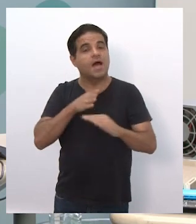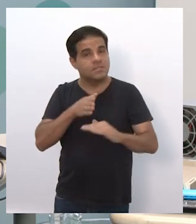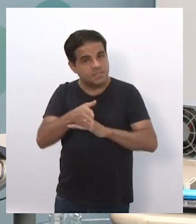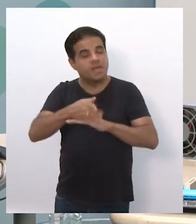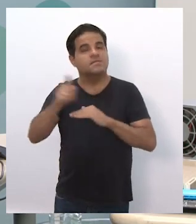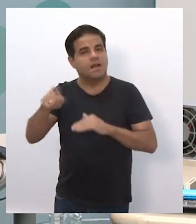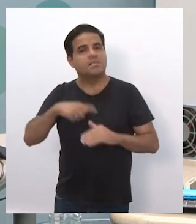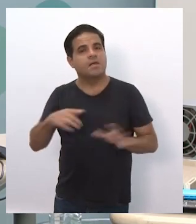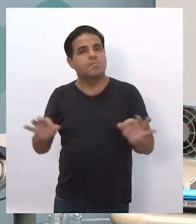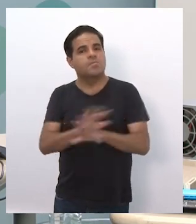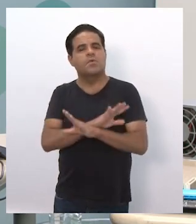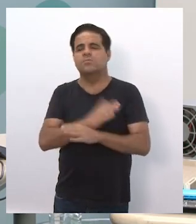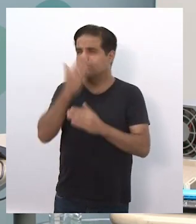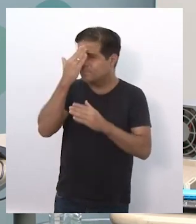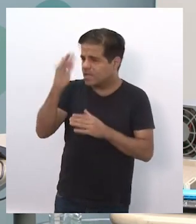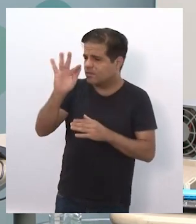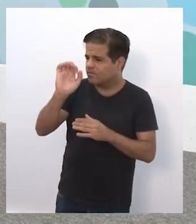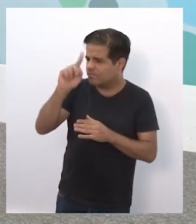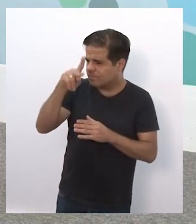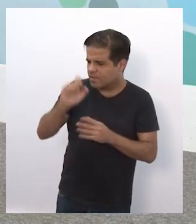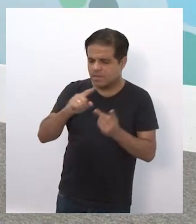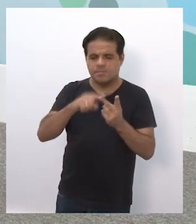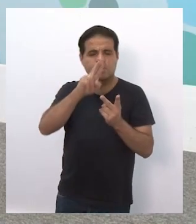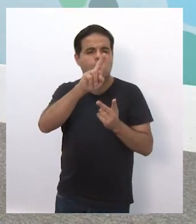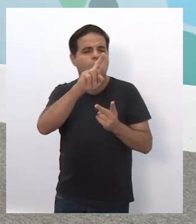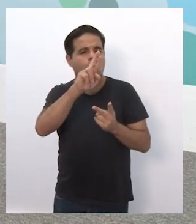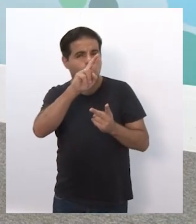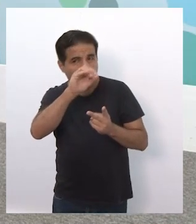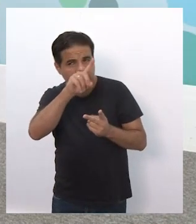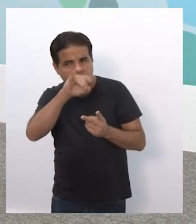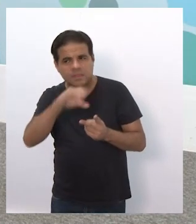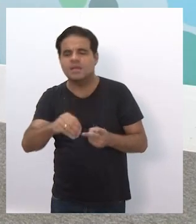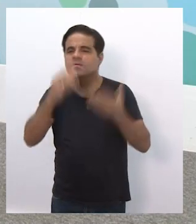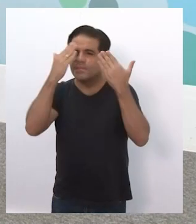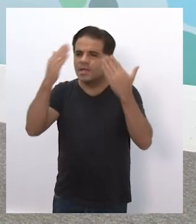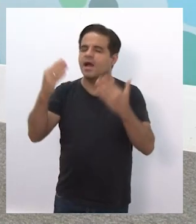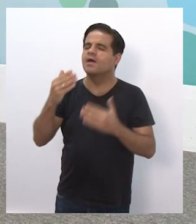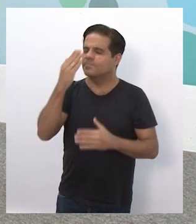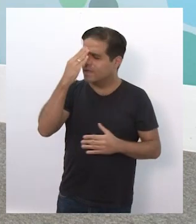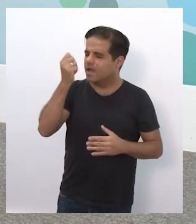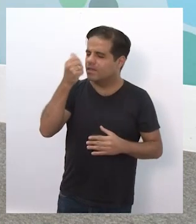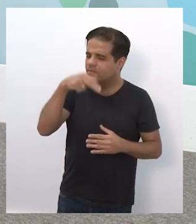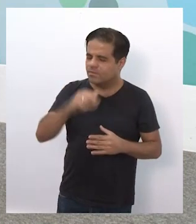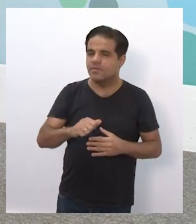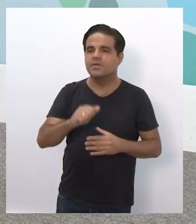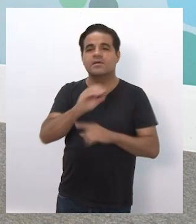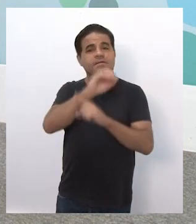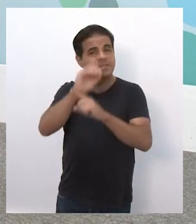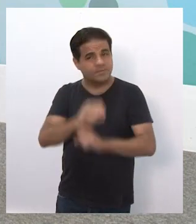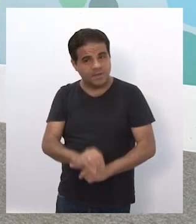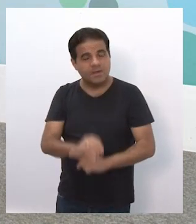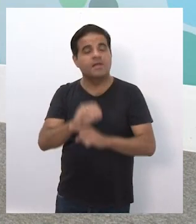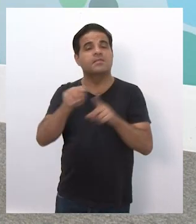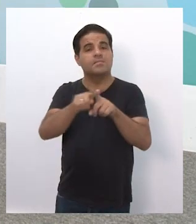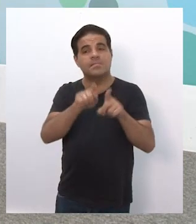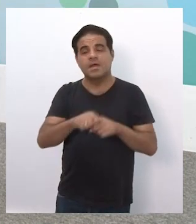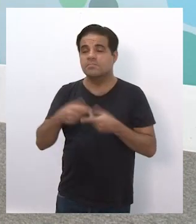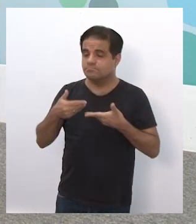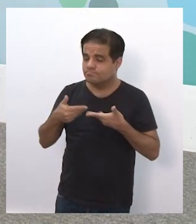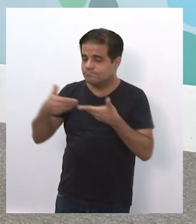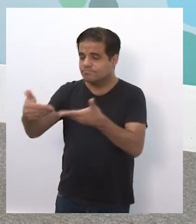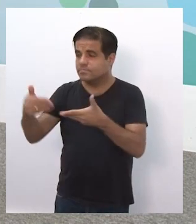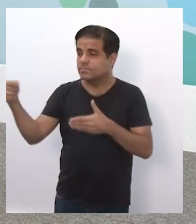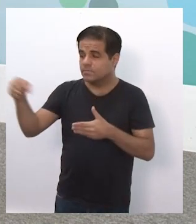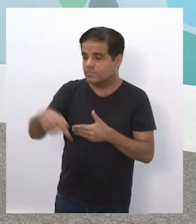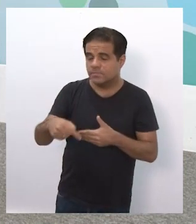lá. Obrigada, Felipe, obrigada, Rodrigo. Obrigado, Ana, obrigado, EFAP, se tem, né, pelo convite,